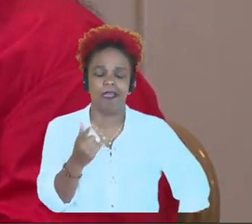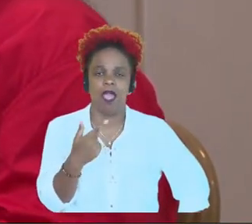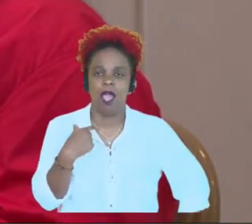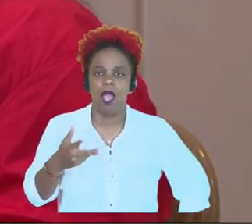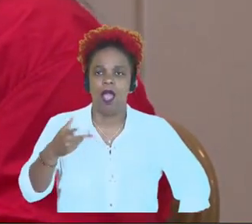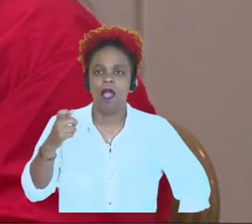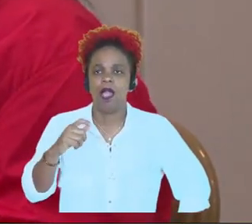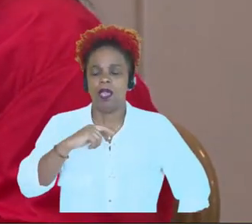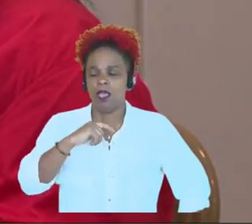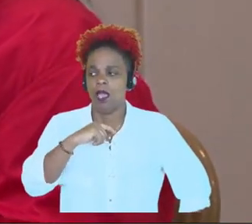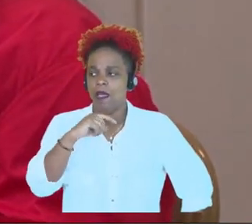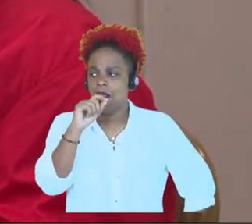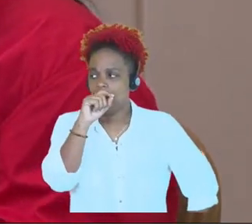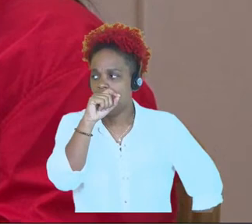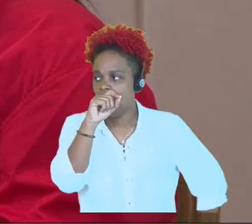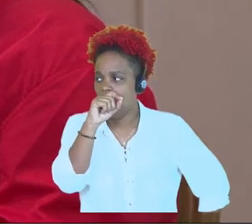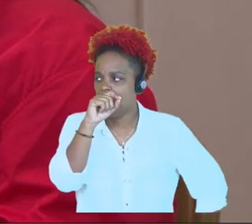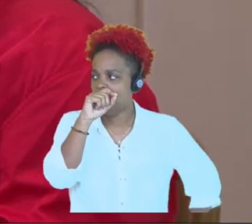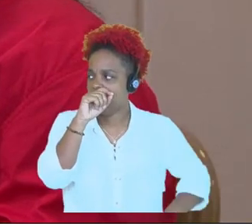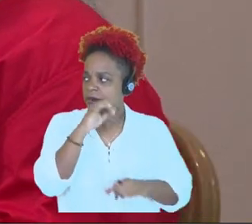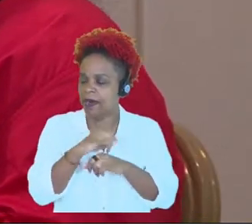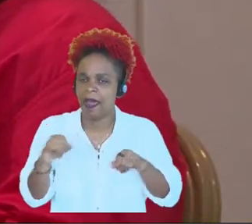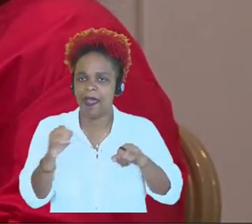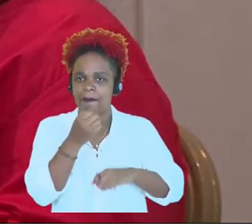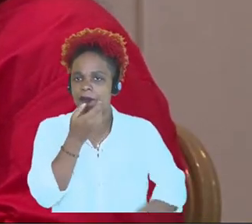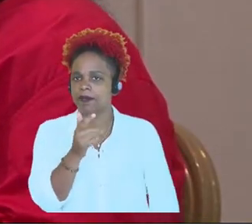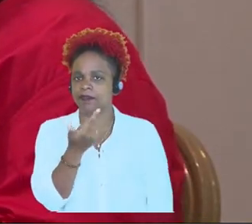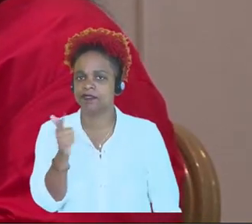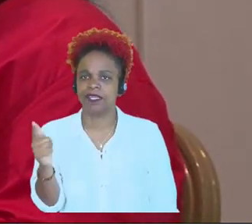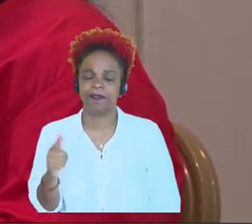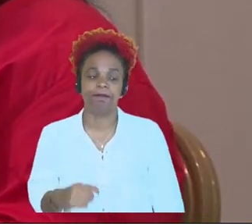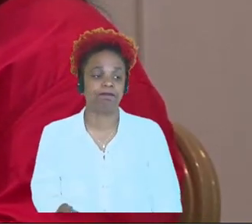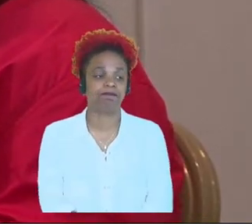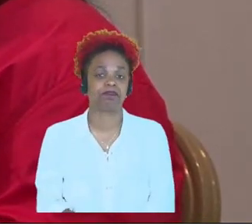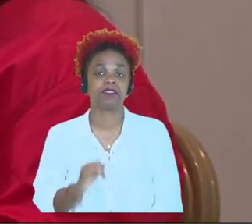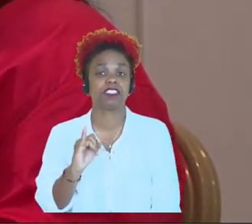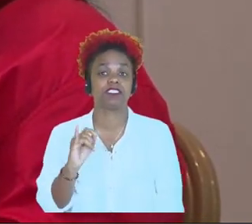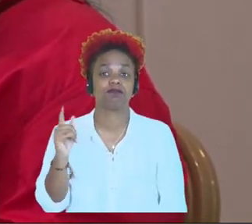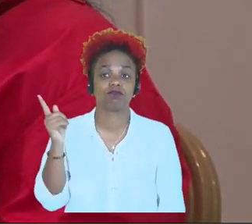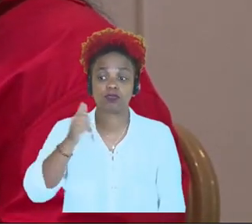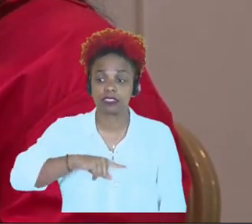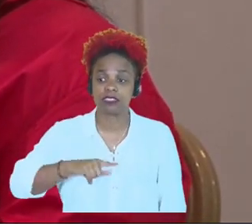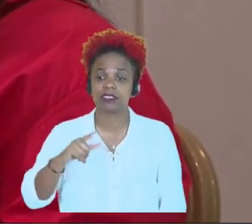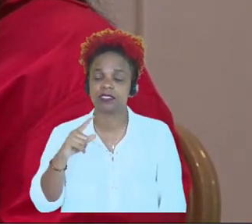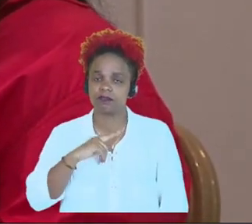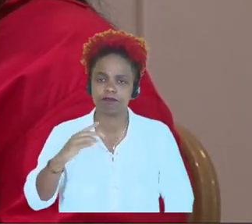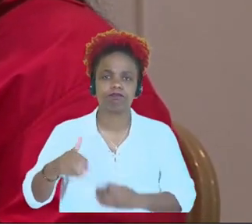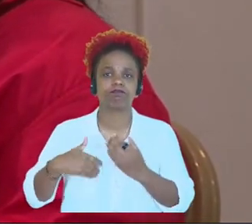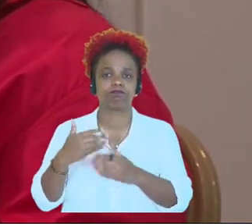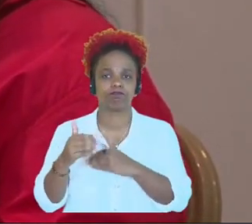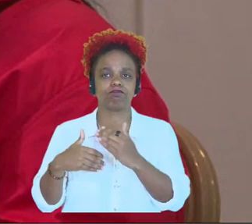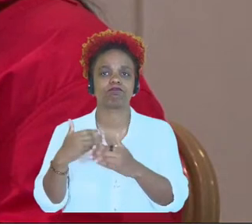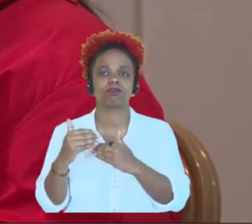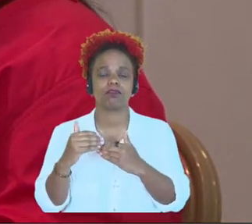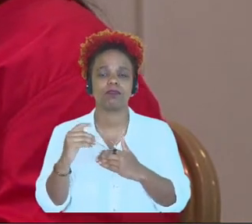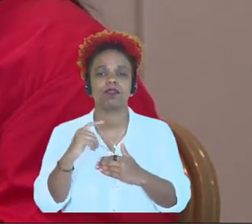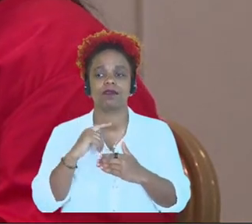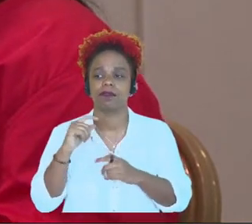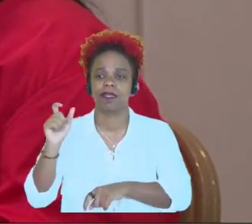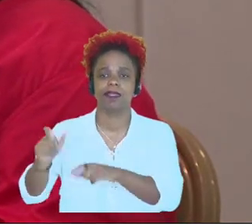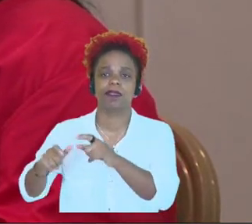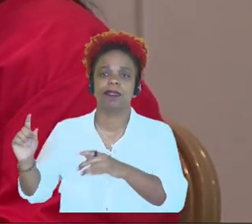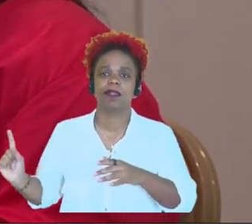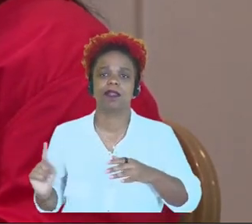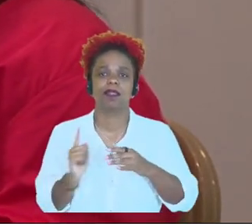uma. As notícias não são boas. Se a gente conseguir seguir colocando um pouquinho mais, incluir essas pessoas